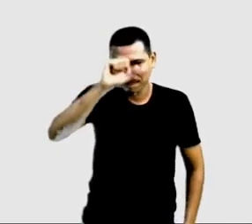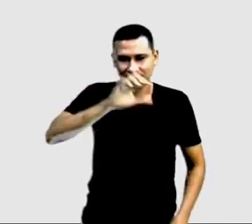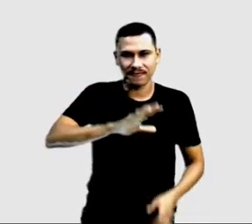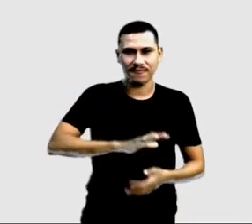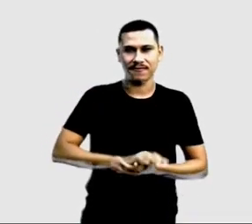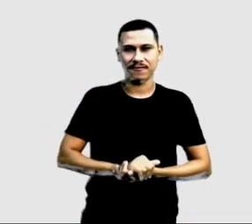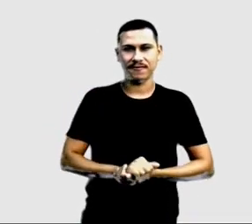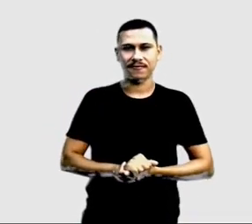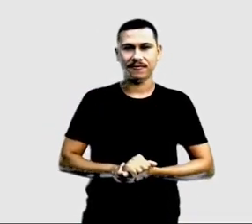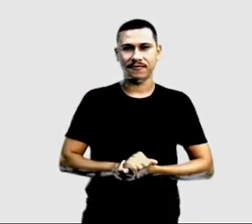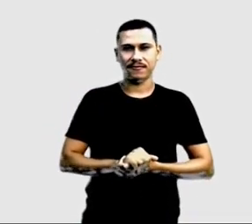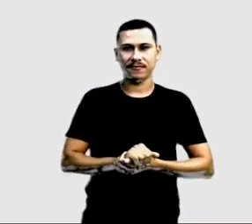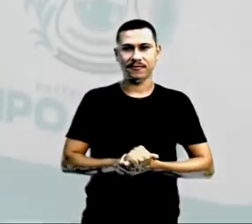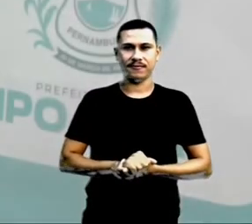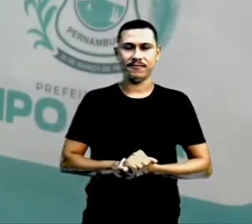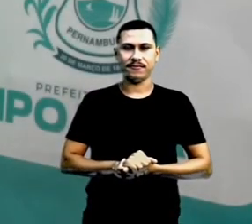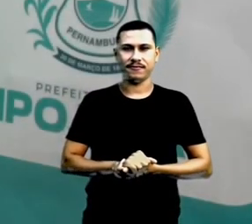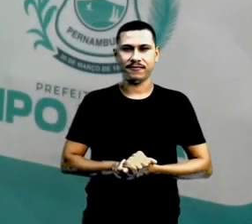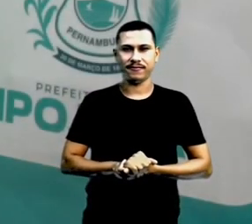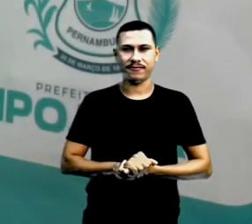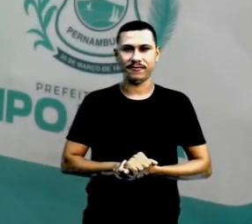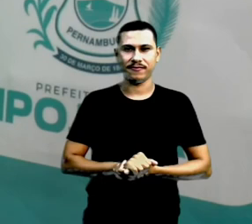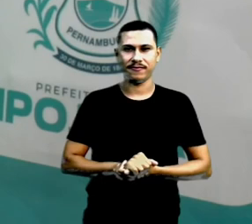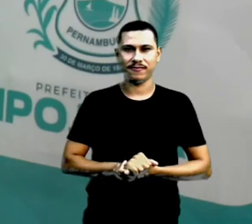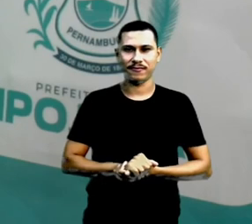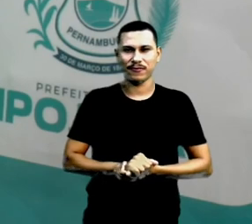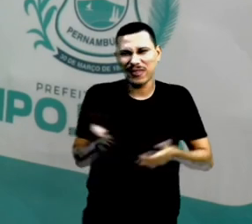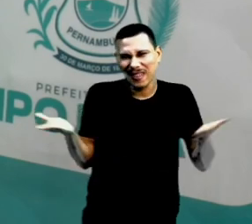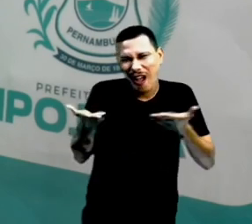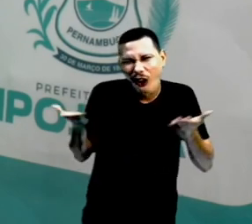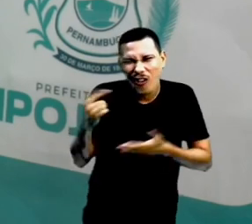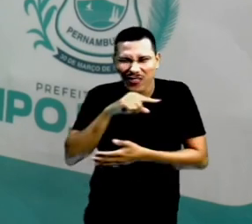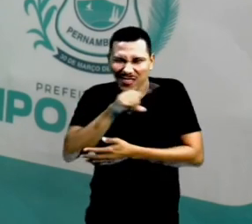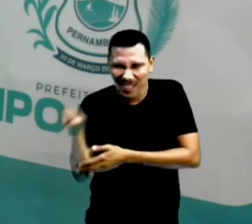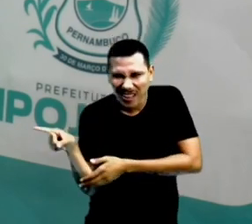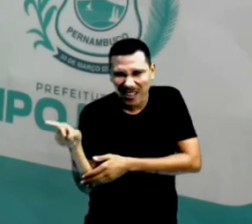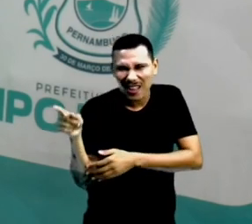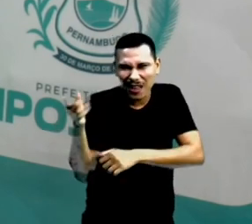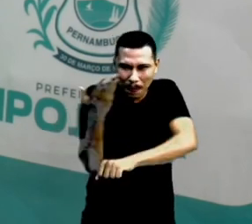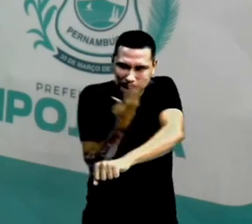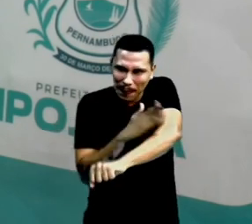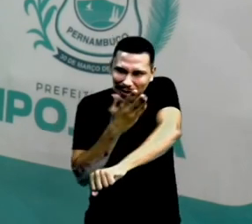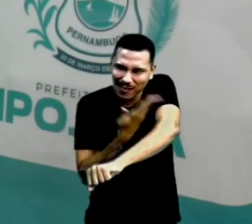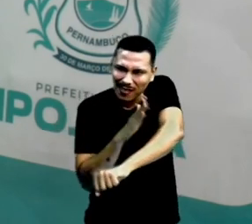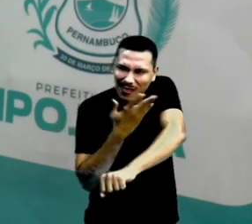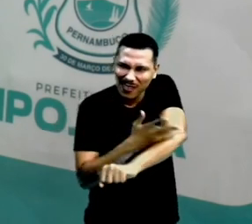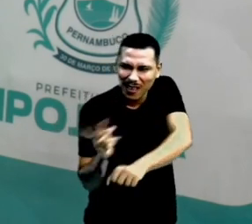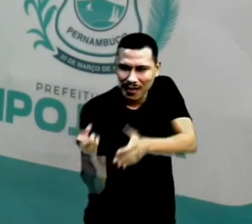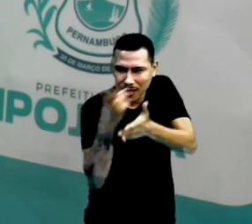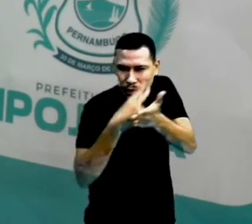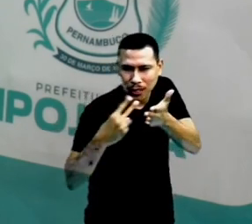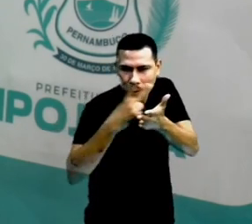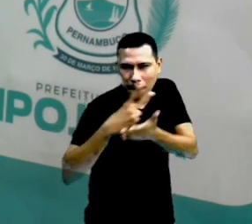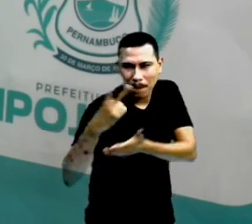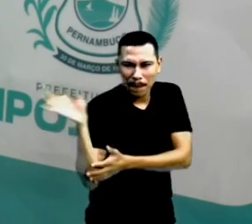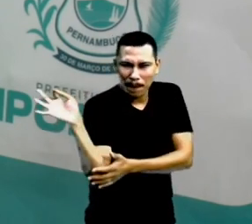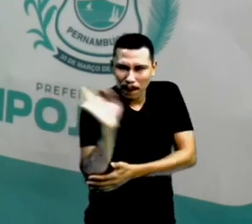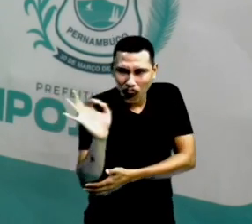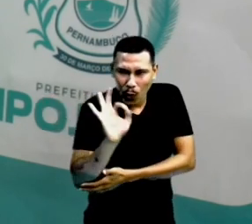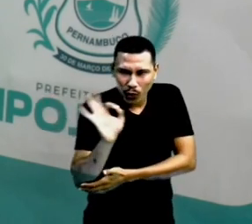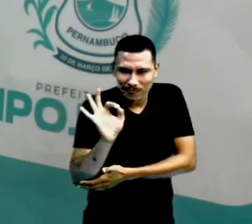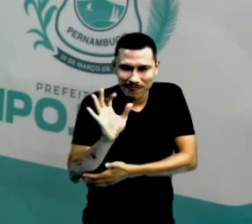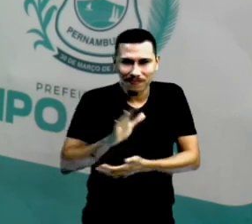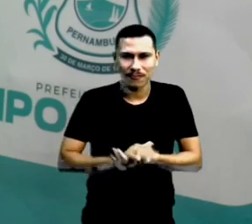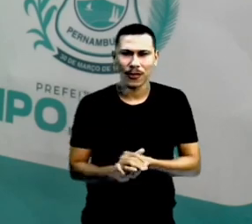leão e o rato. Agora é com vocês. Caprichem, meus amores.